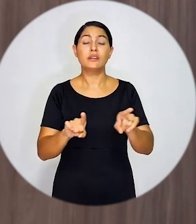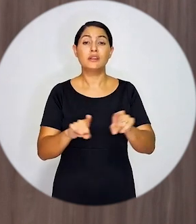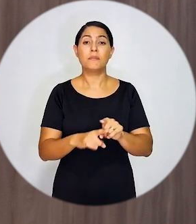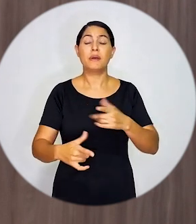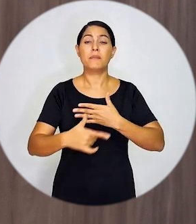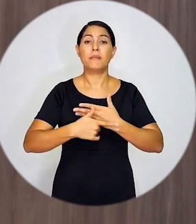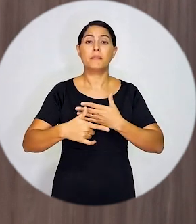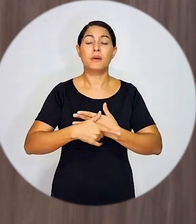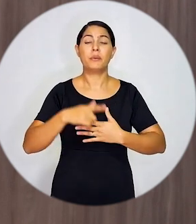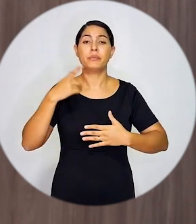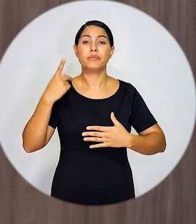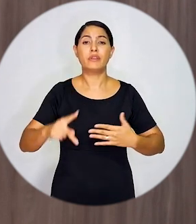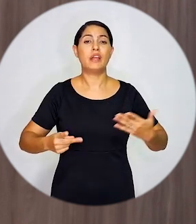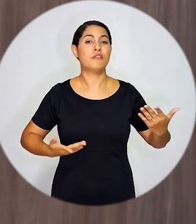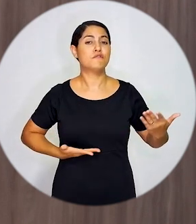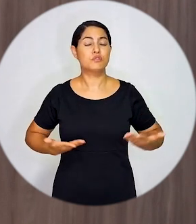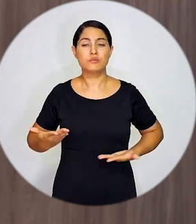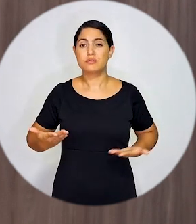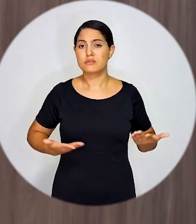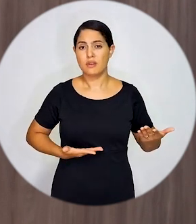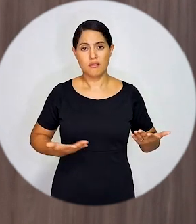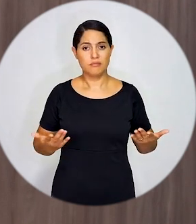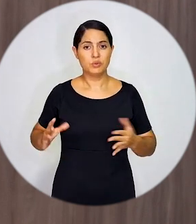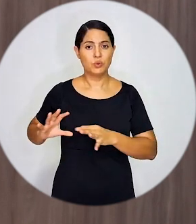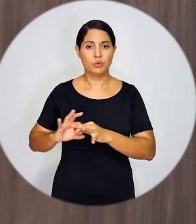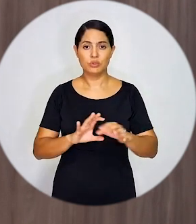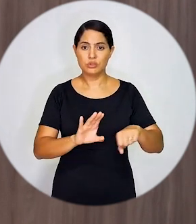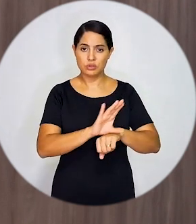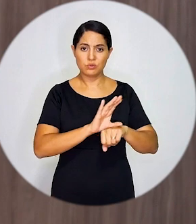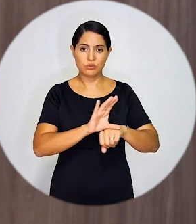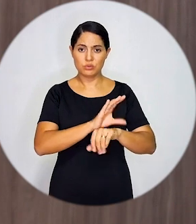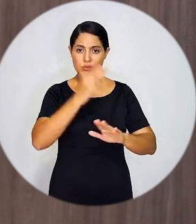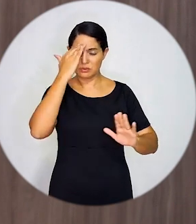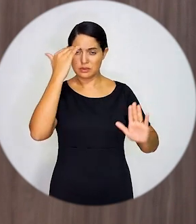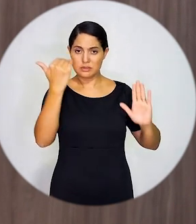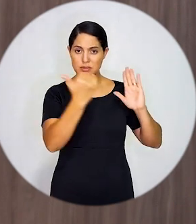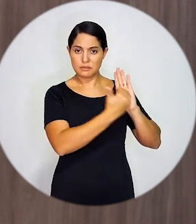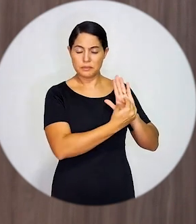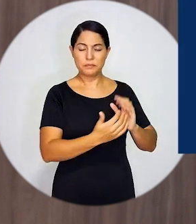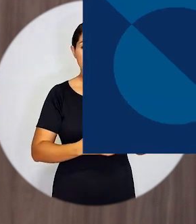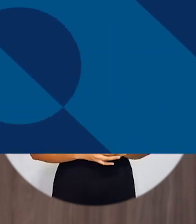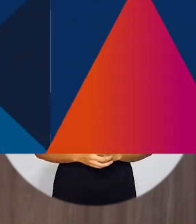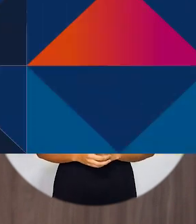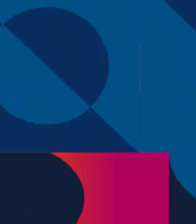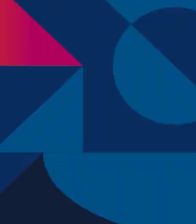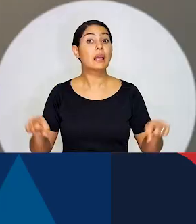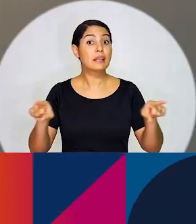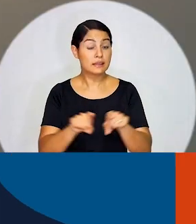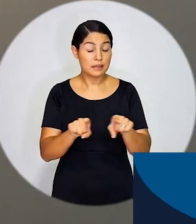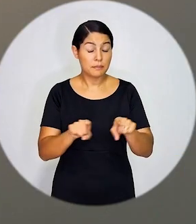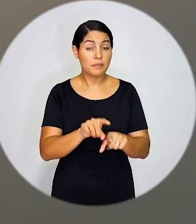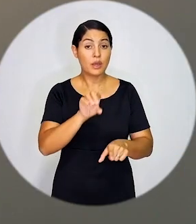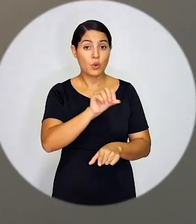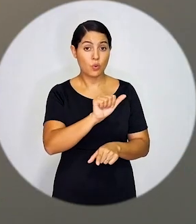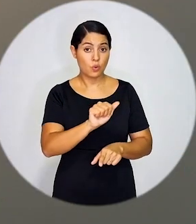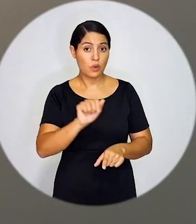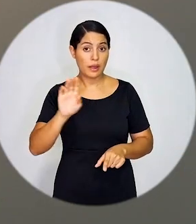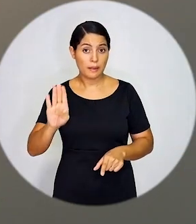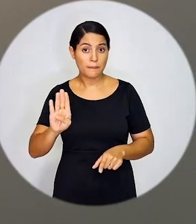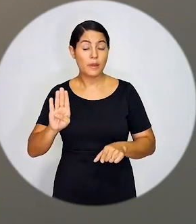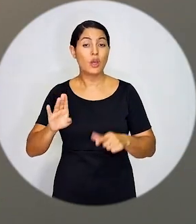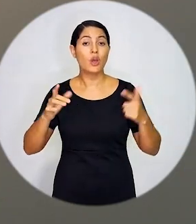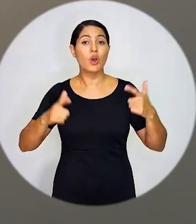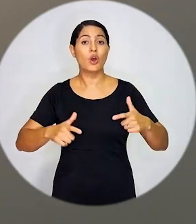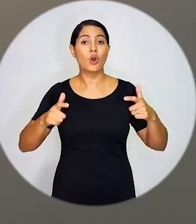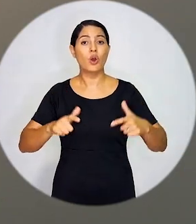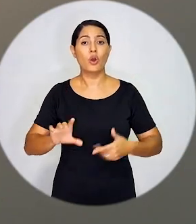conferidas de acordo com o contexto constitucional. Com a atuação decisiva da